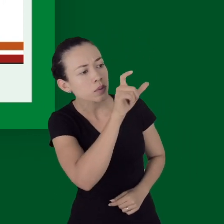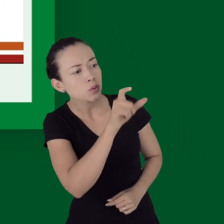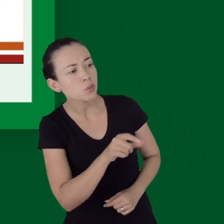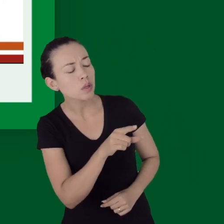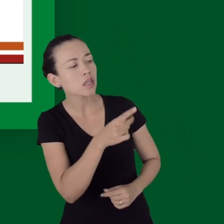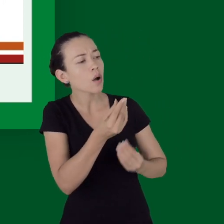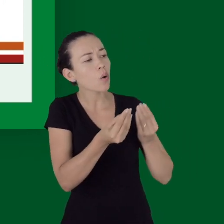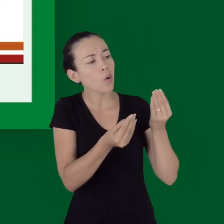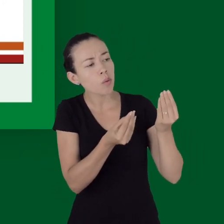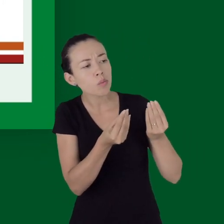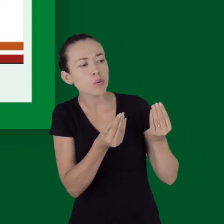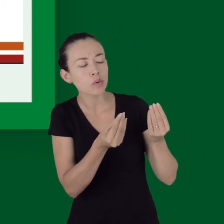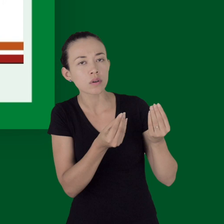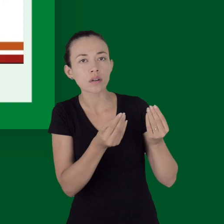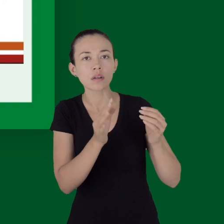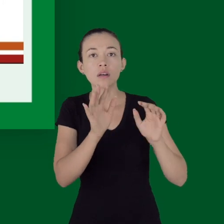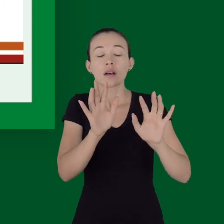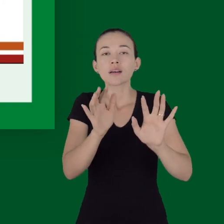É comum